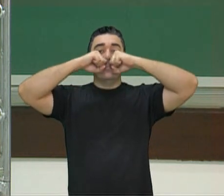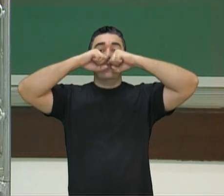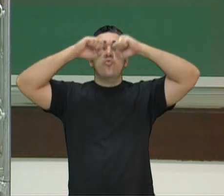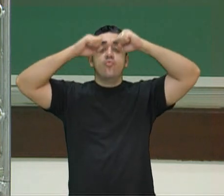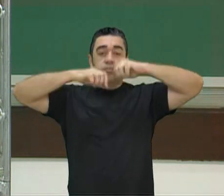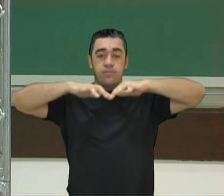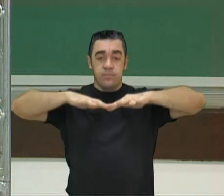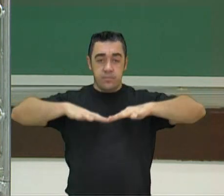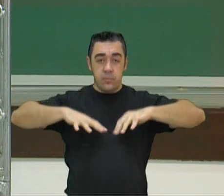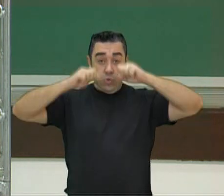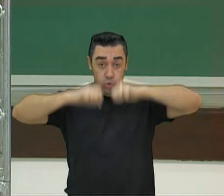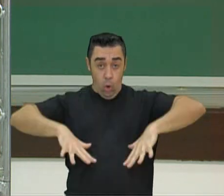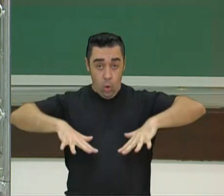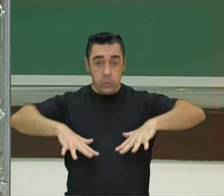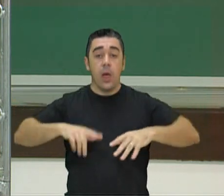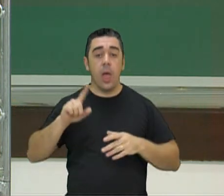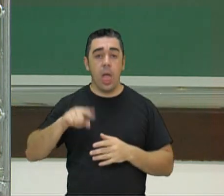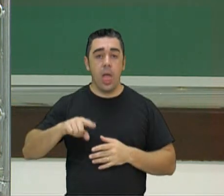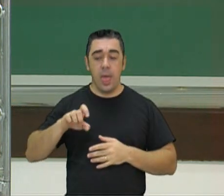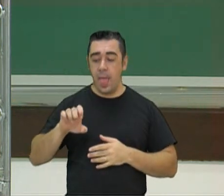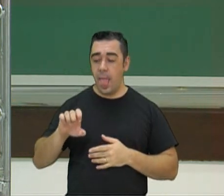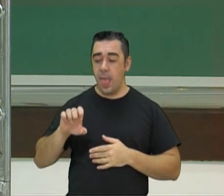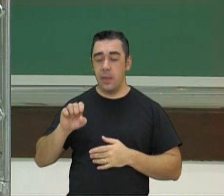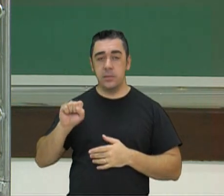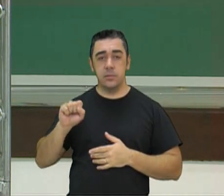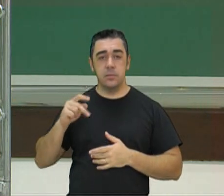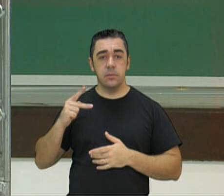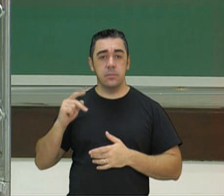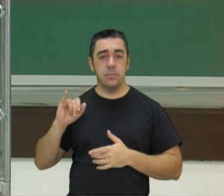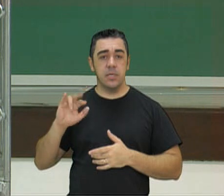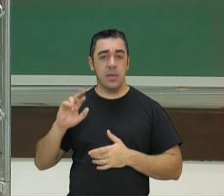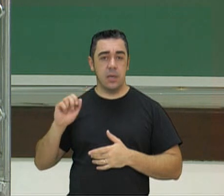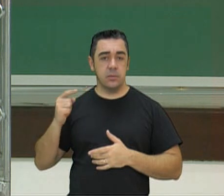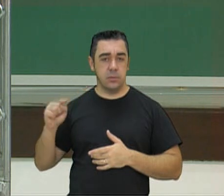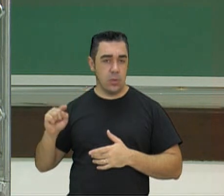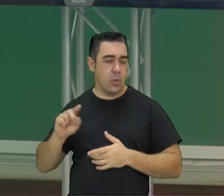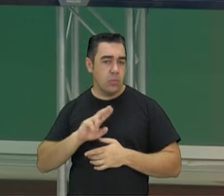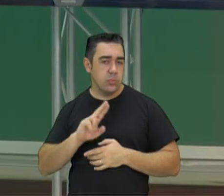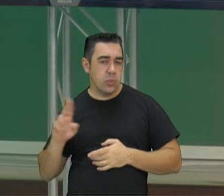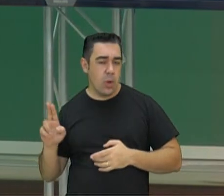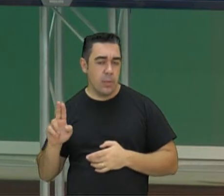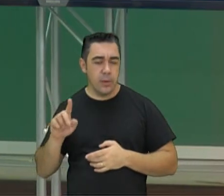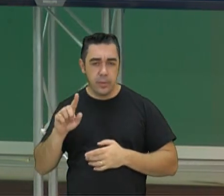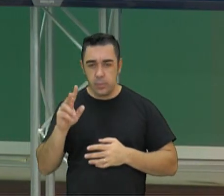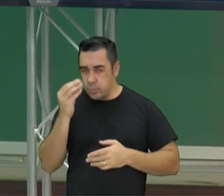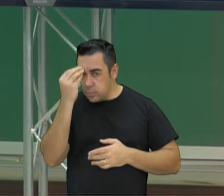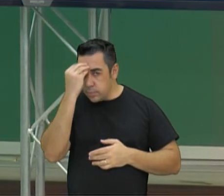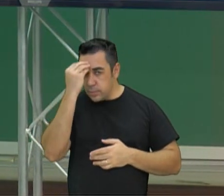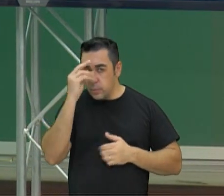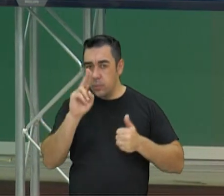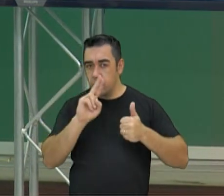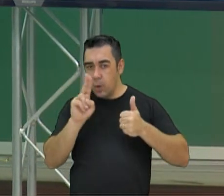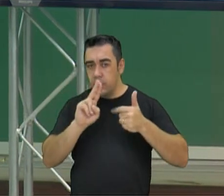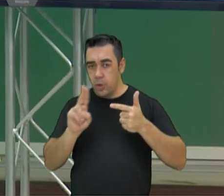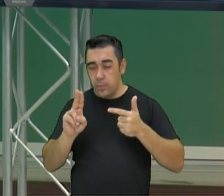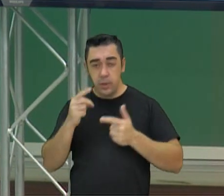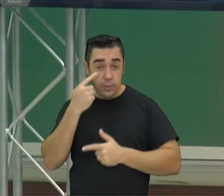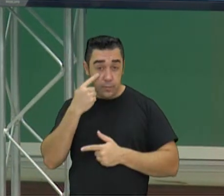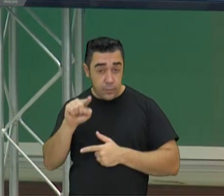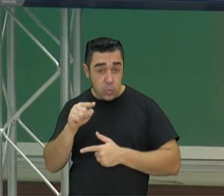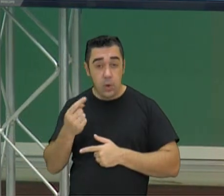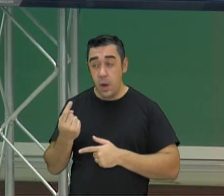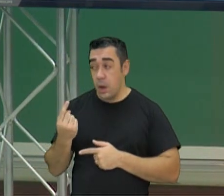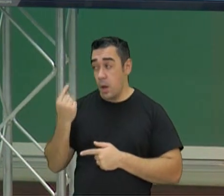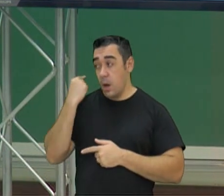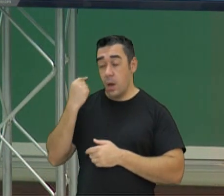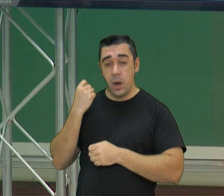Quando soltamos o ar, expiração. Então, esses são os nomes dessas dinâmicas. Então, vocês já lembram esses nomes? Vocês acabaram vendo ano passado, né?